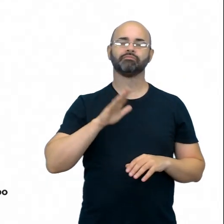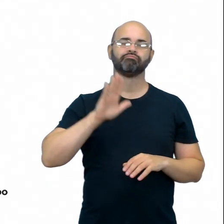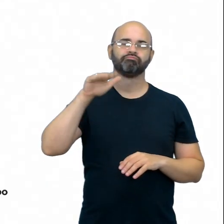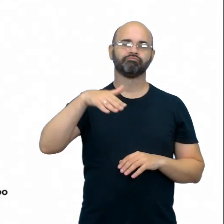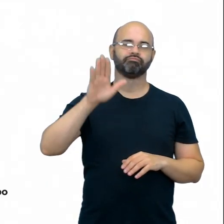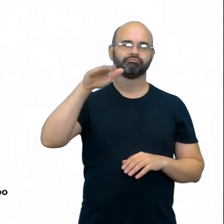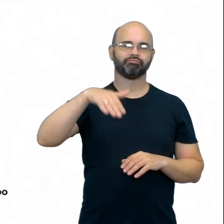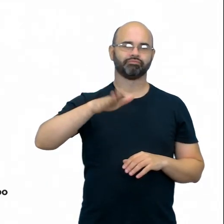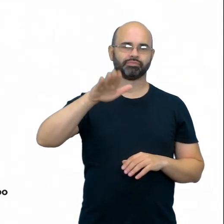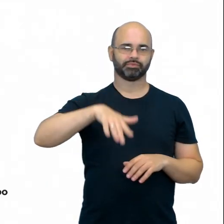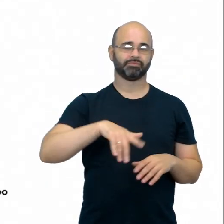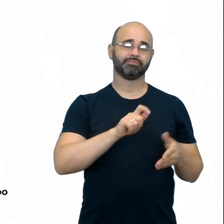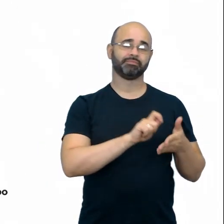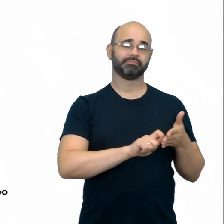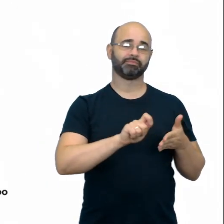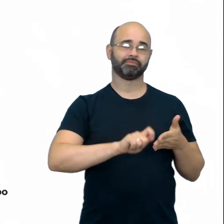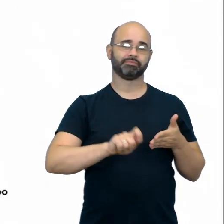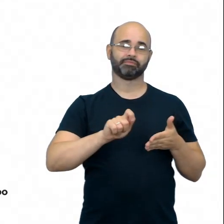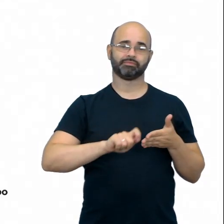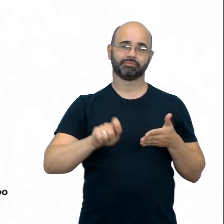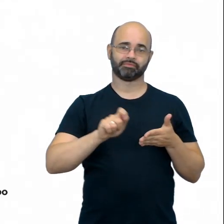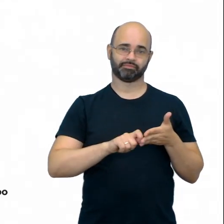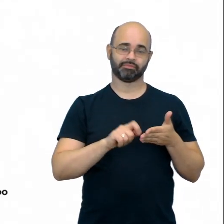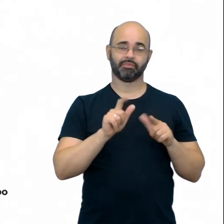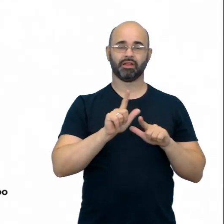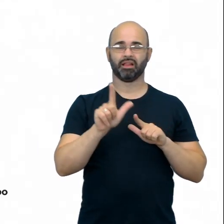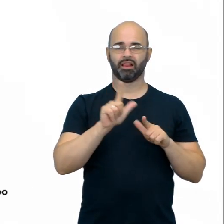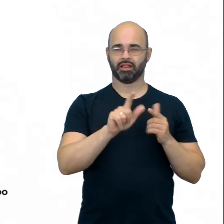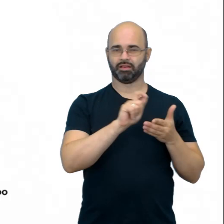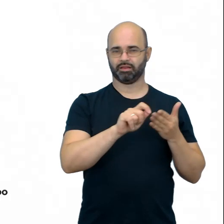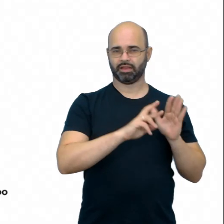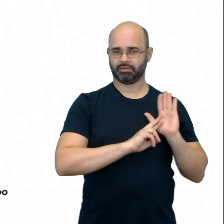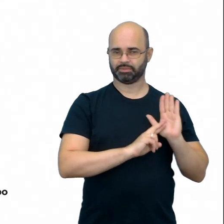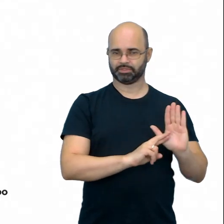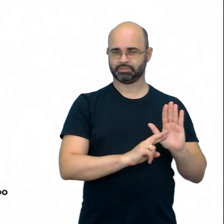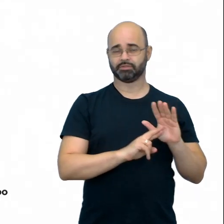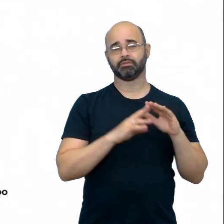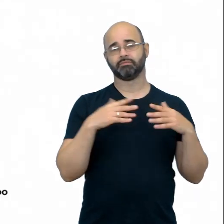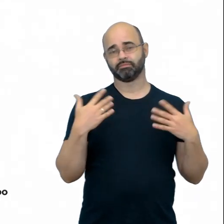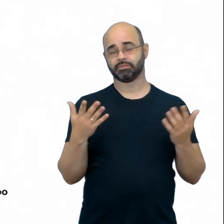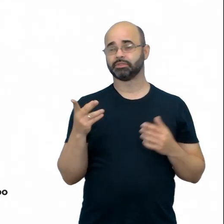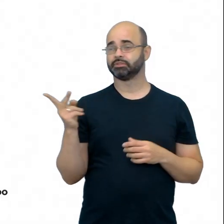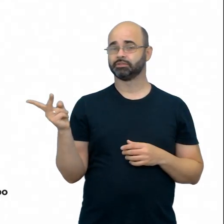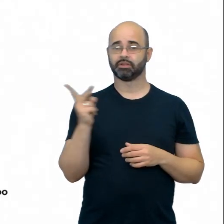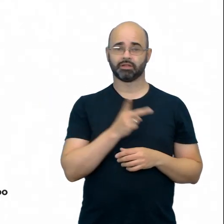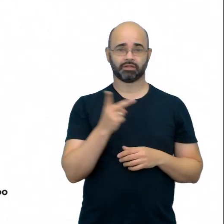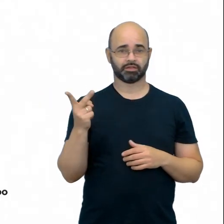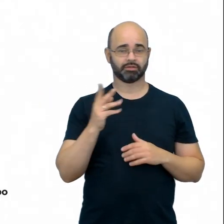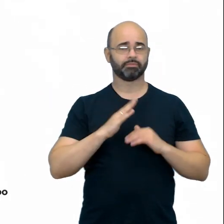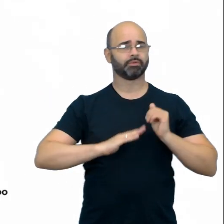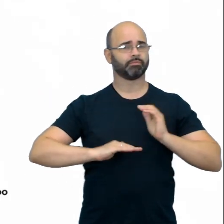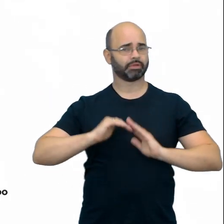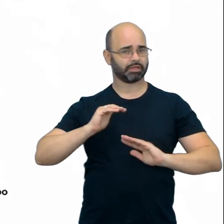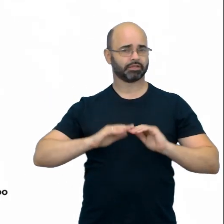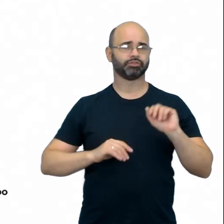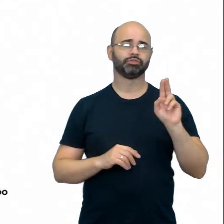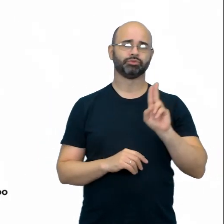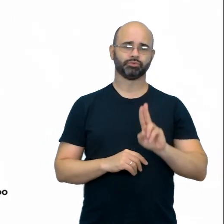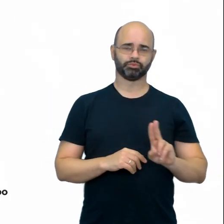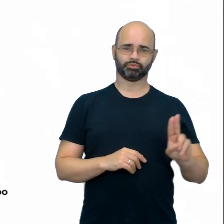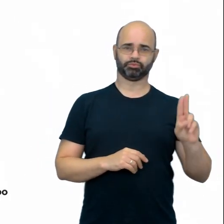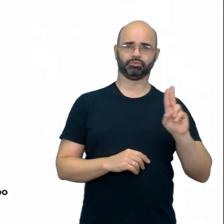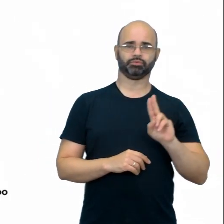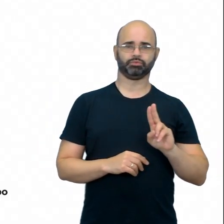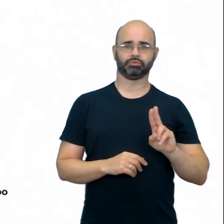graficamente representados. Então, ambas são práticas e usos da língua, com